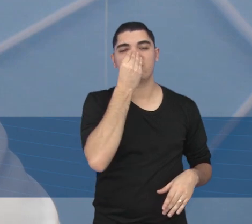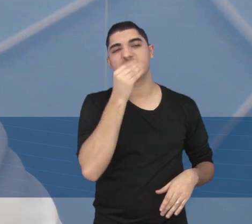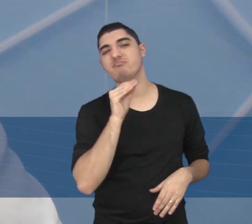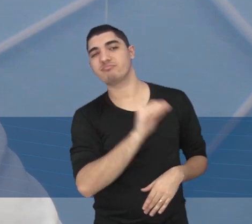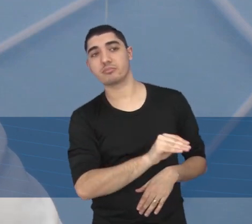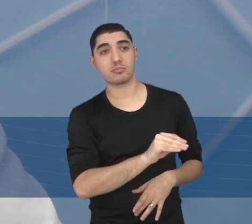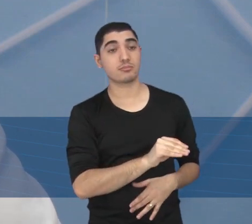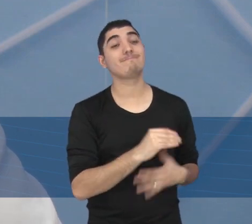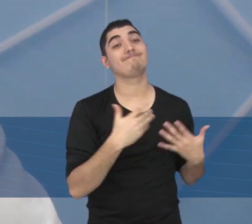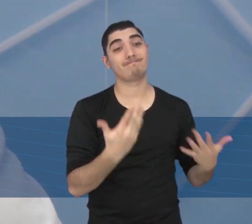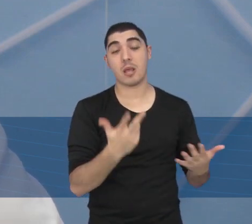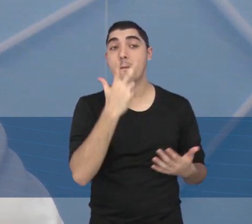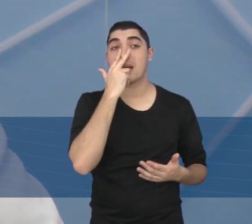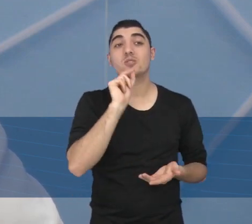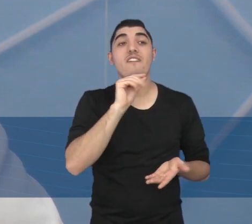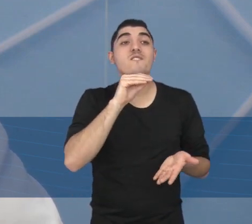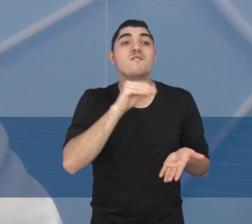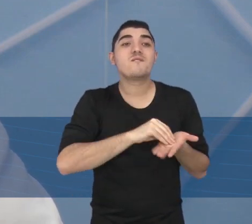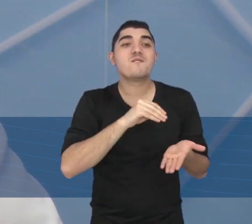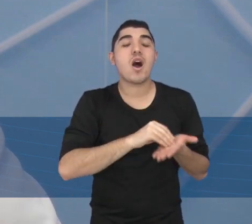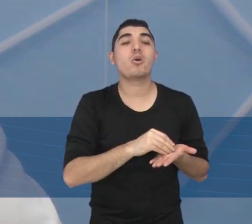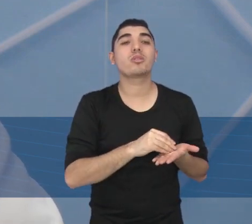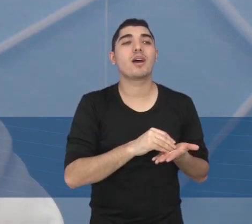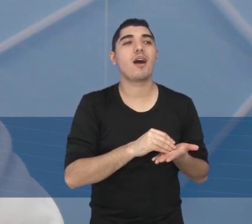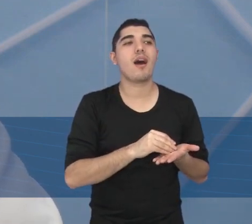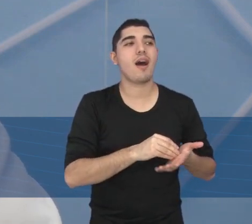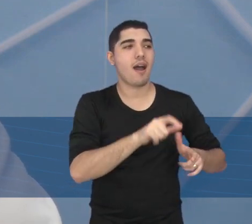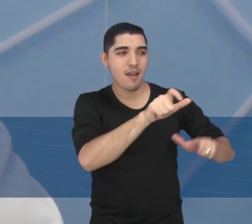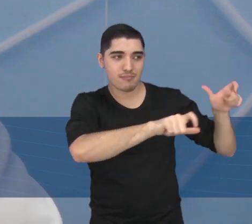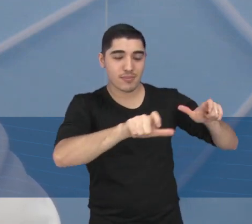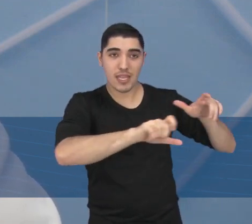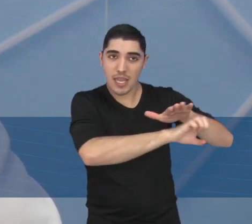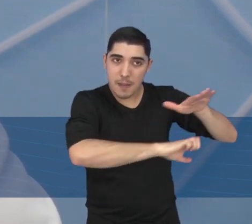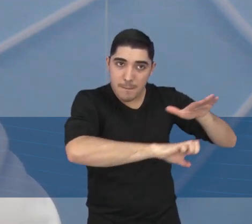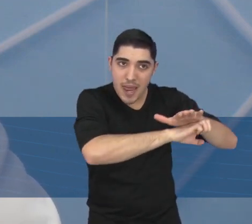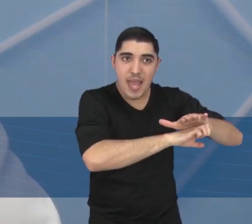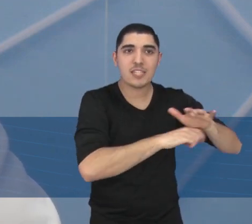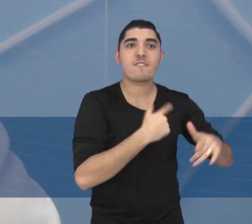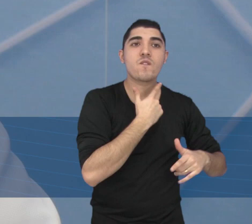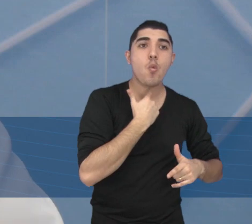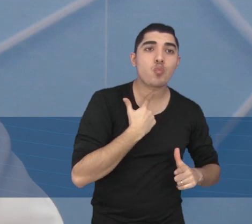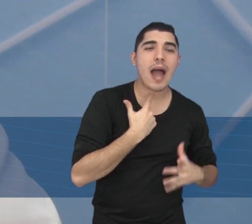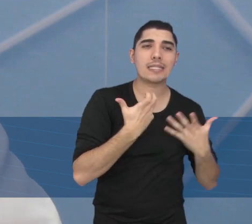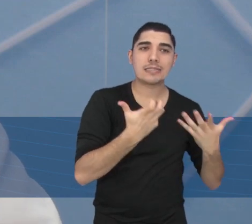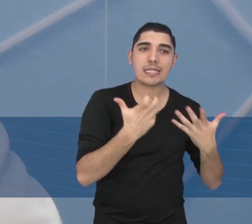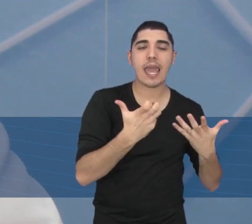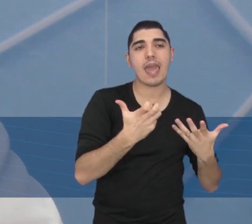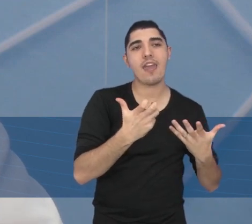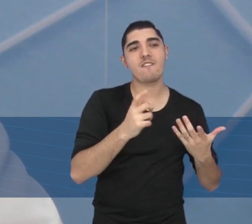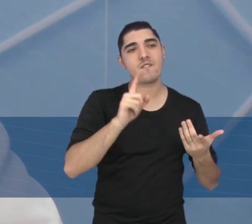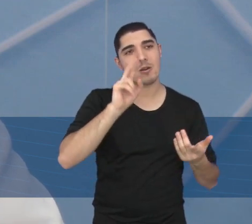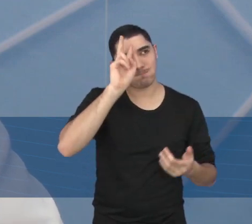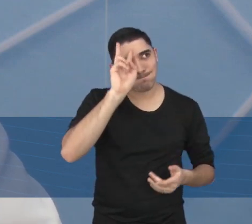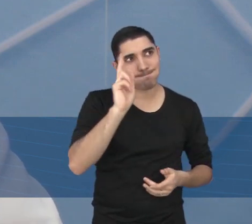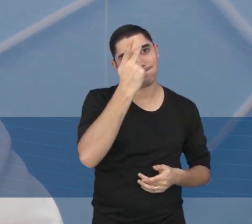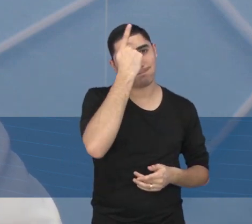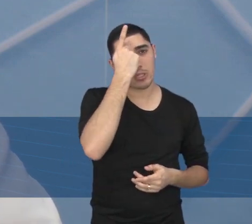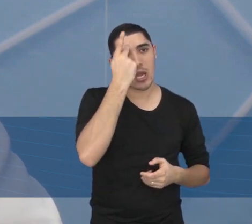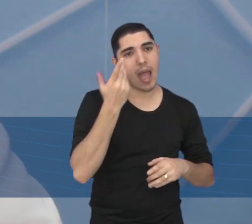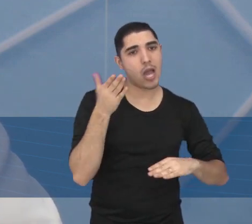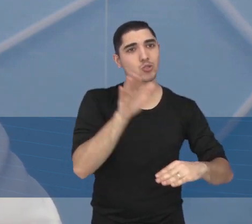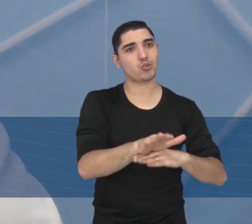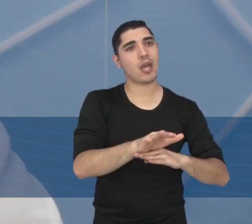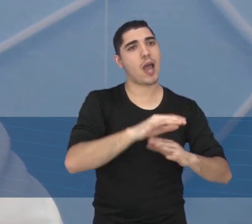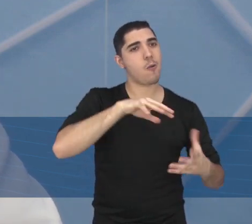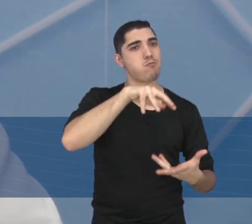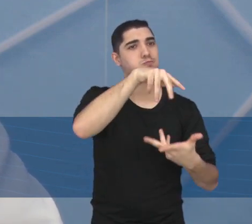que tem uma vontade muito grande das empresas, das pessoas, de tentar recuperar algum valor naquilo que ela comprou, porque o